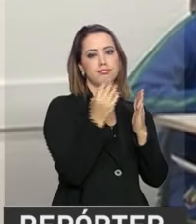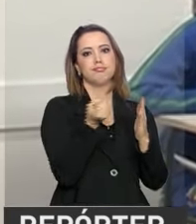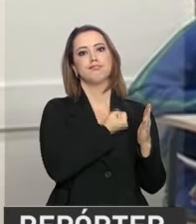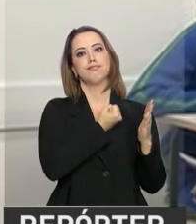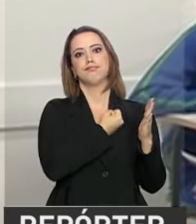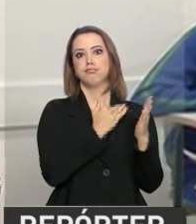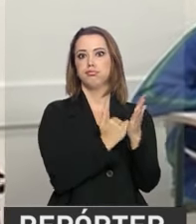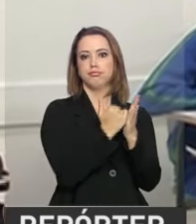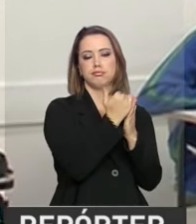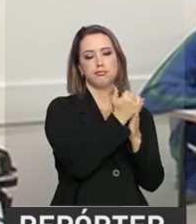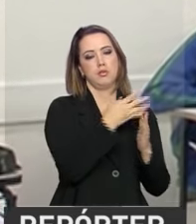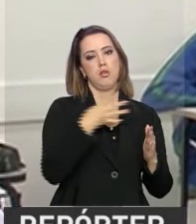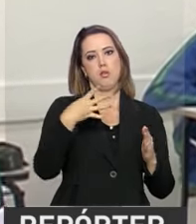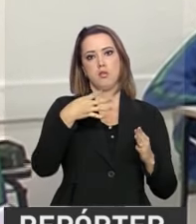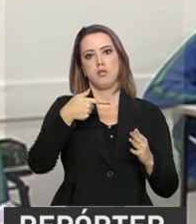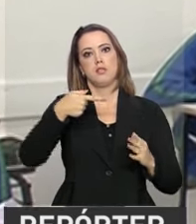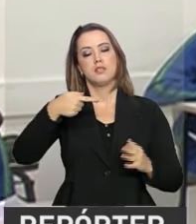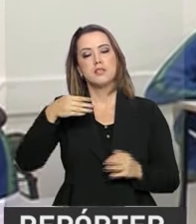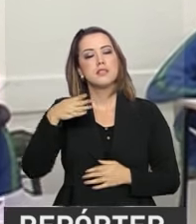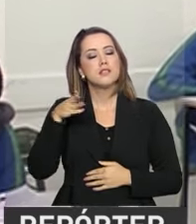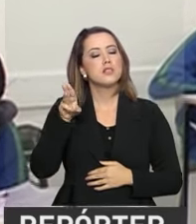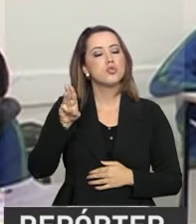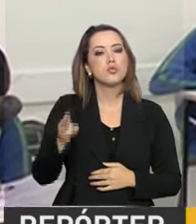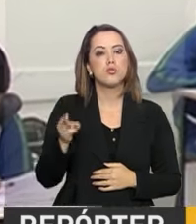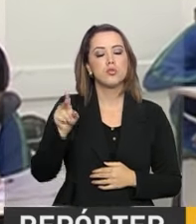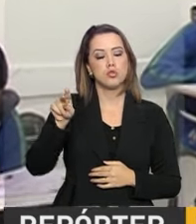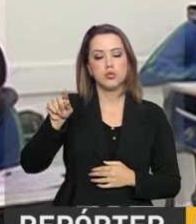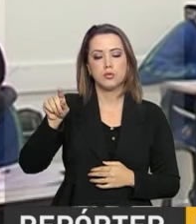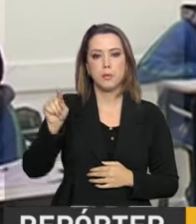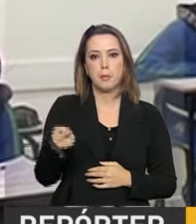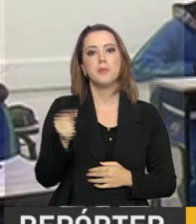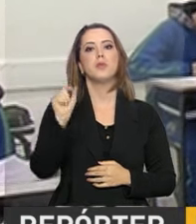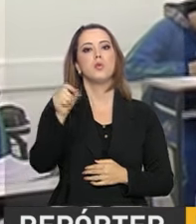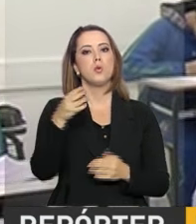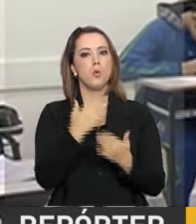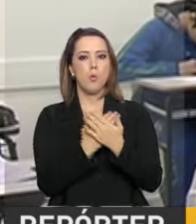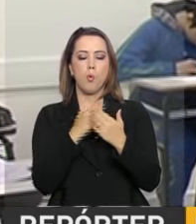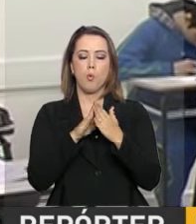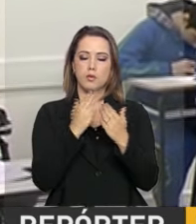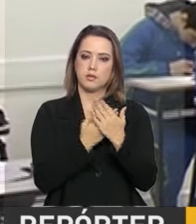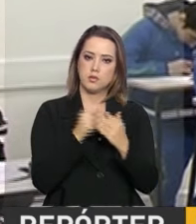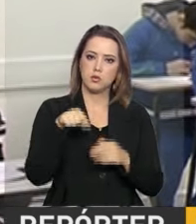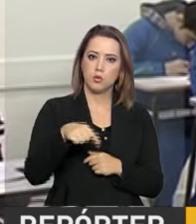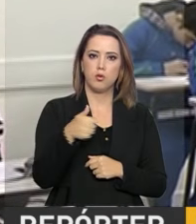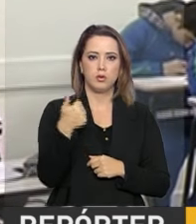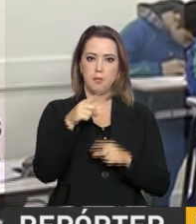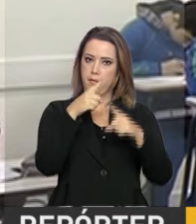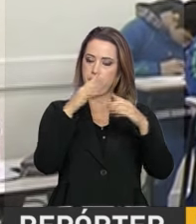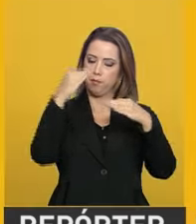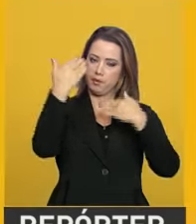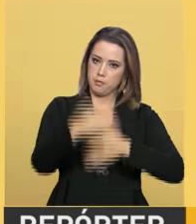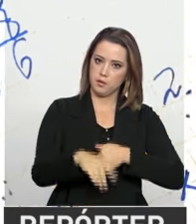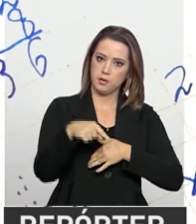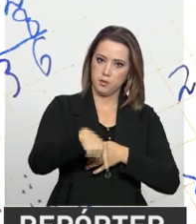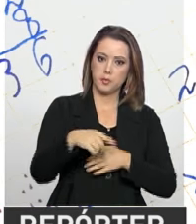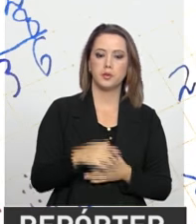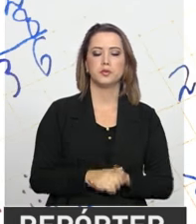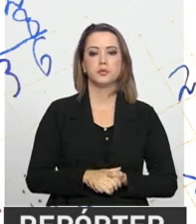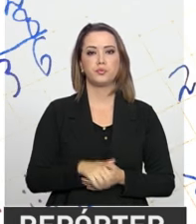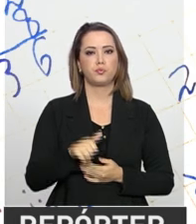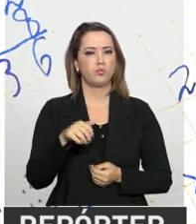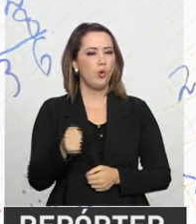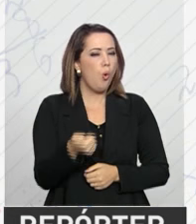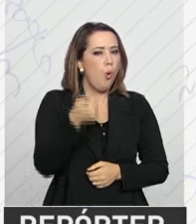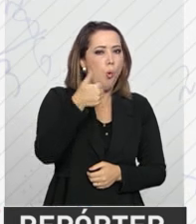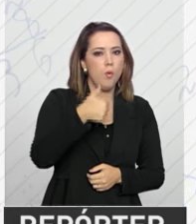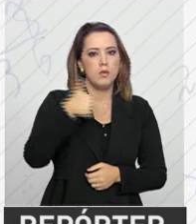mil escolas de 5.500 cidades de todo o país, fazendo a primeira fase de provas da Olimpíada. Quase 18